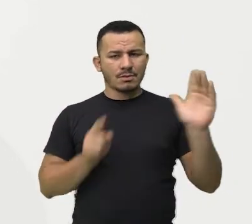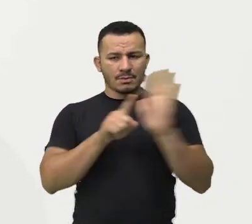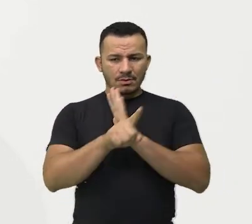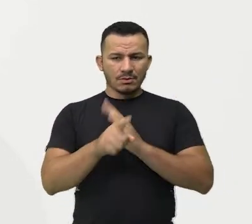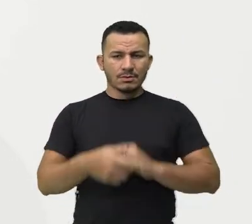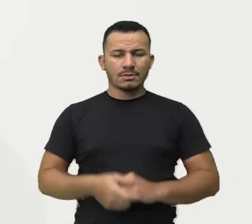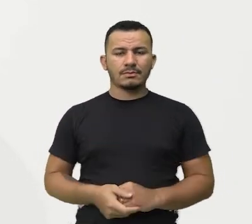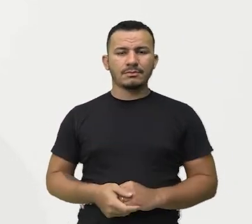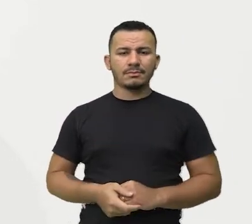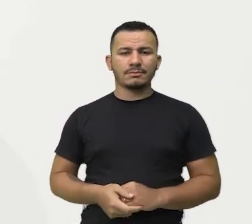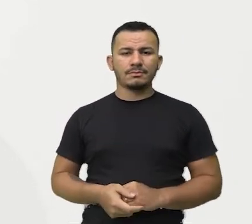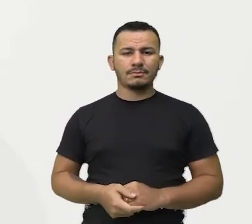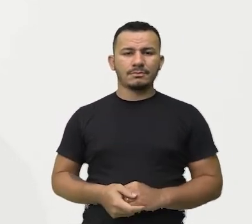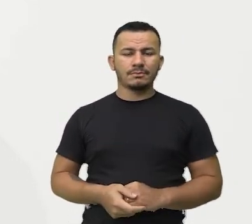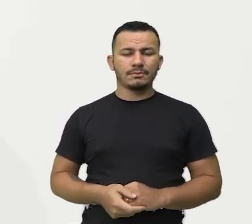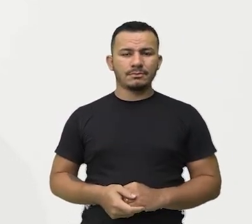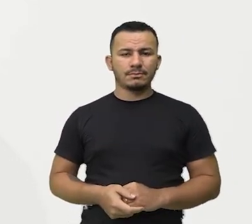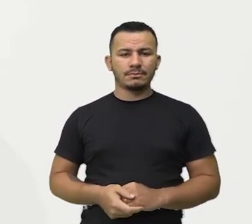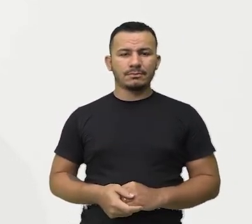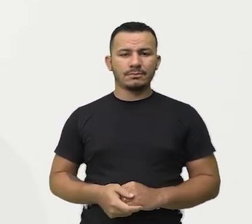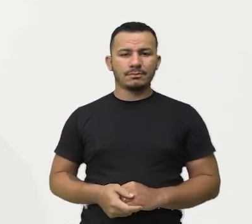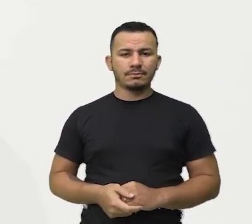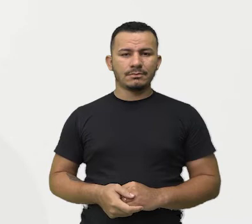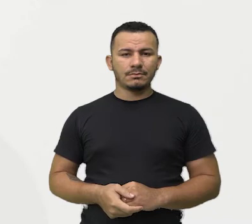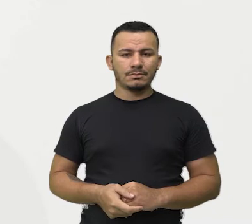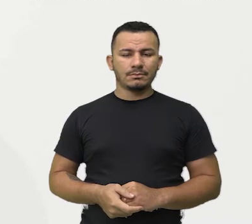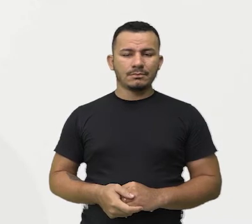beleza? Vejamos uma outra questão, vem comigo.